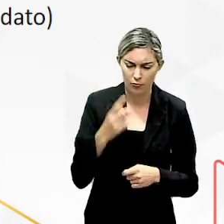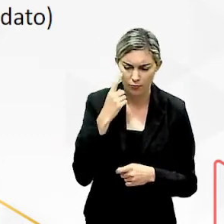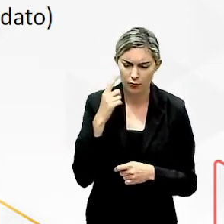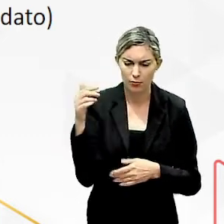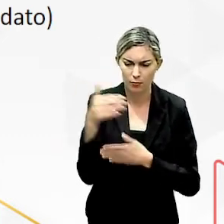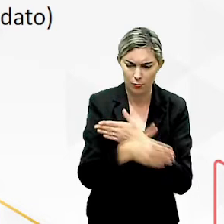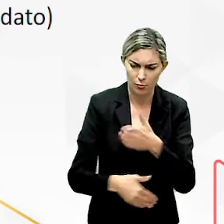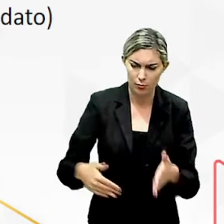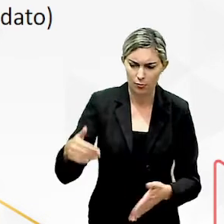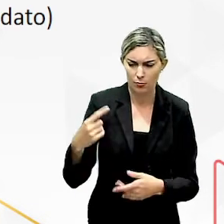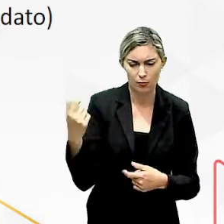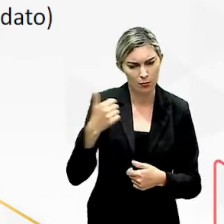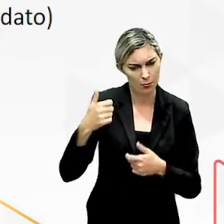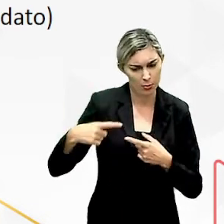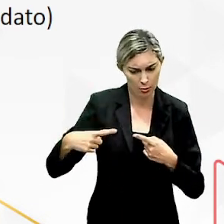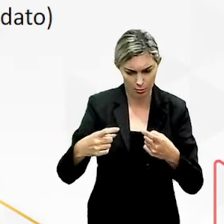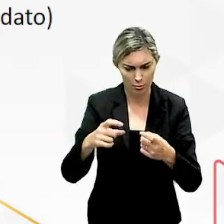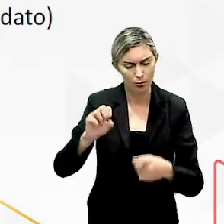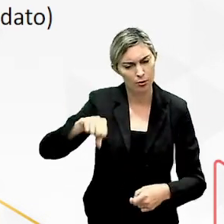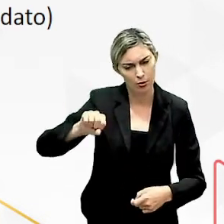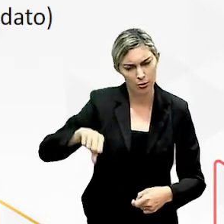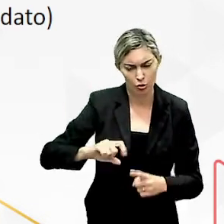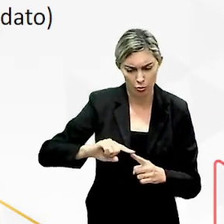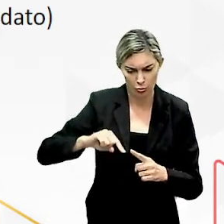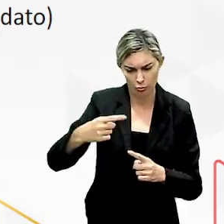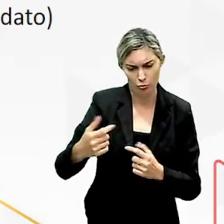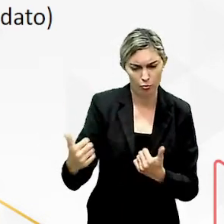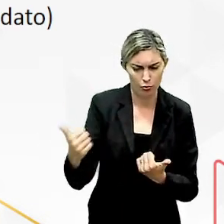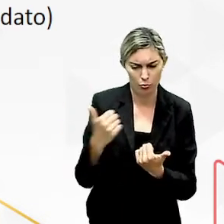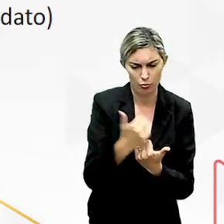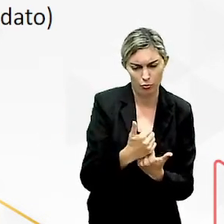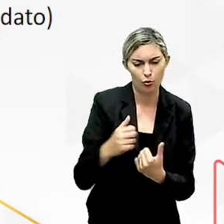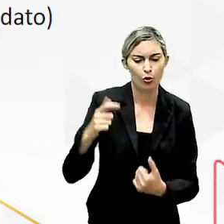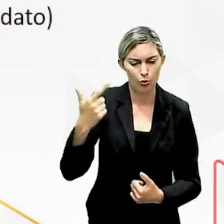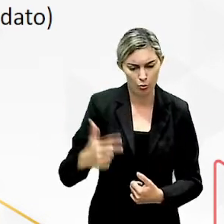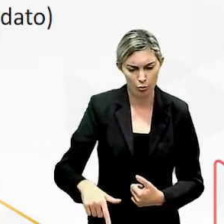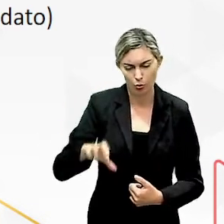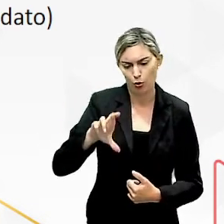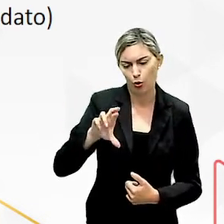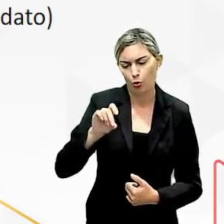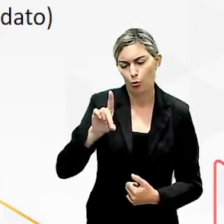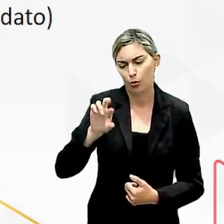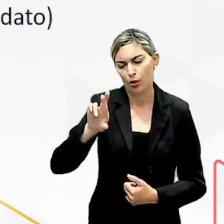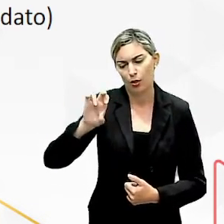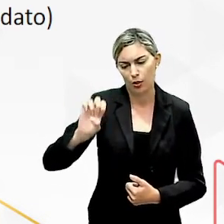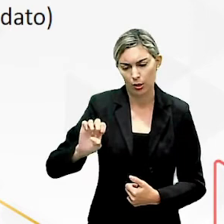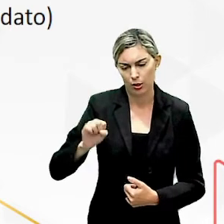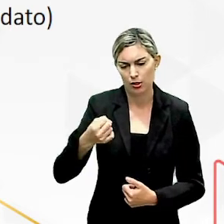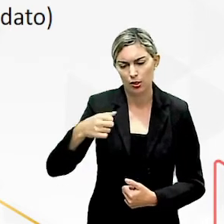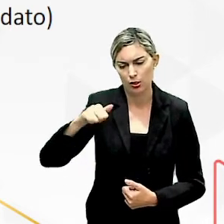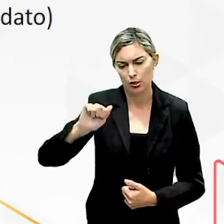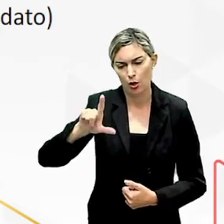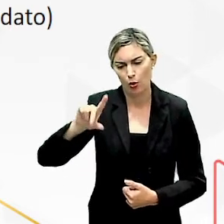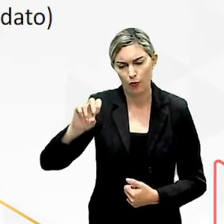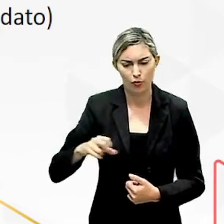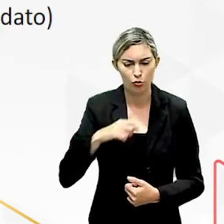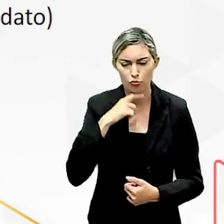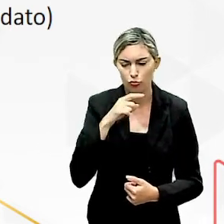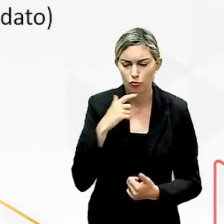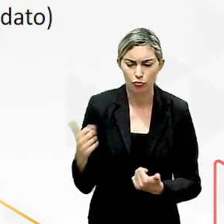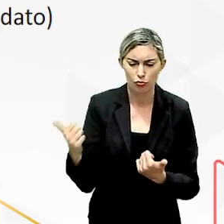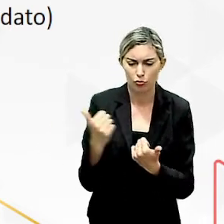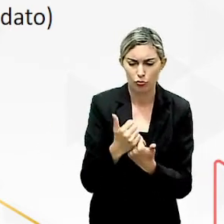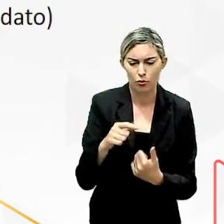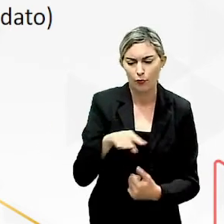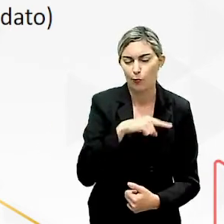participou dessa Primeira Guerra sim. Seu sucessor será novamente Rodrigues Alves, mas que nem chegou a assumir o mandato e